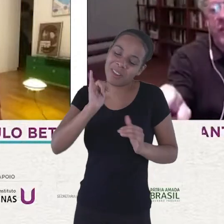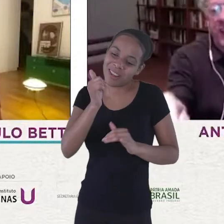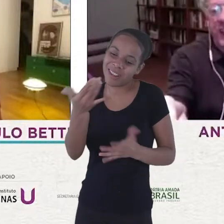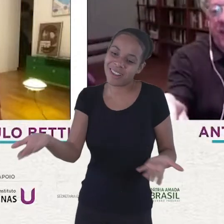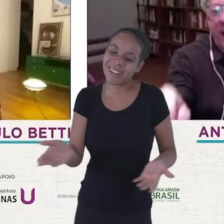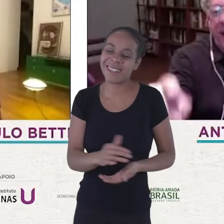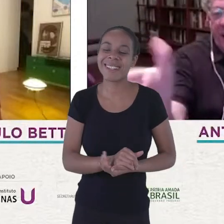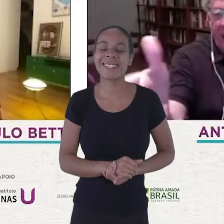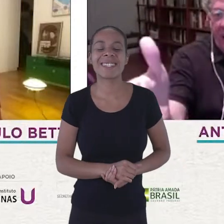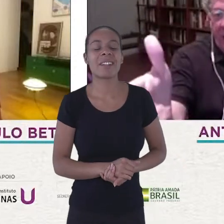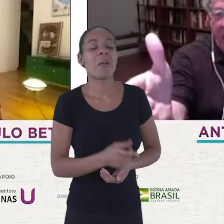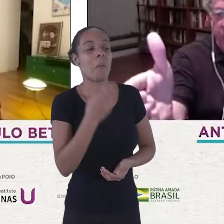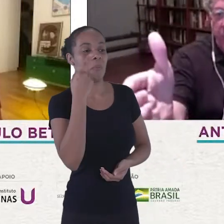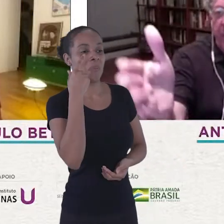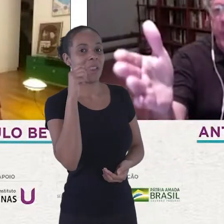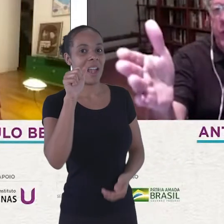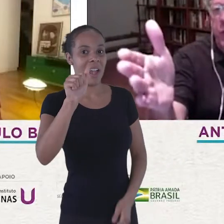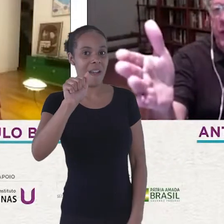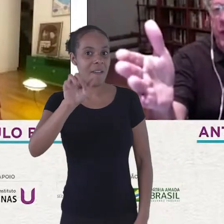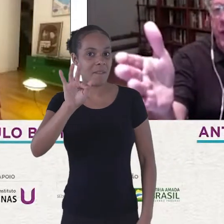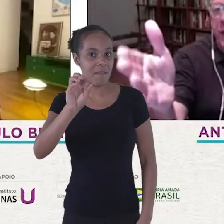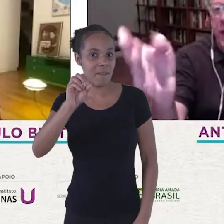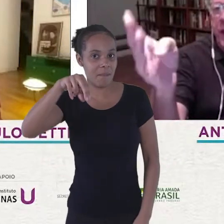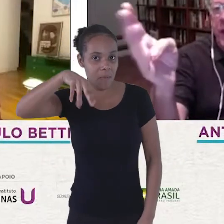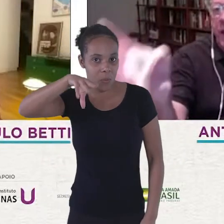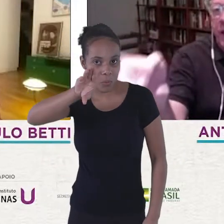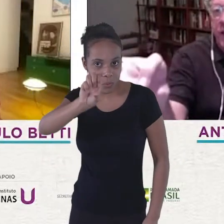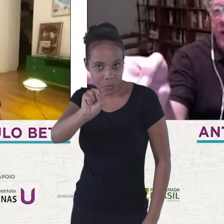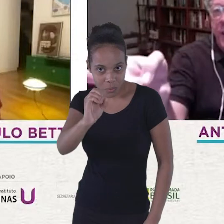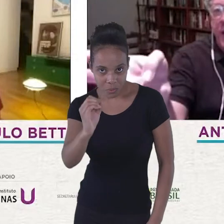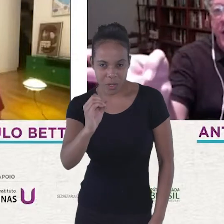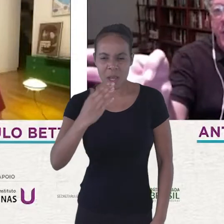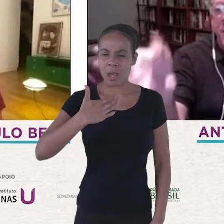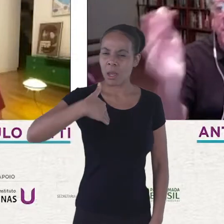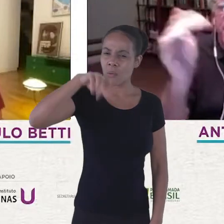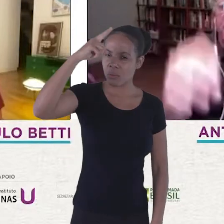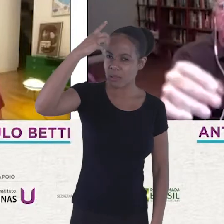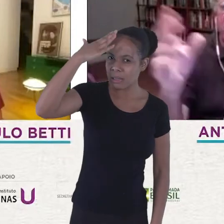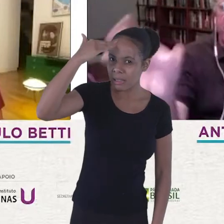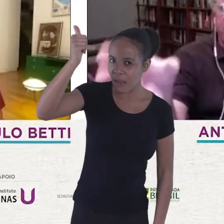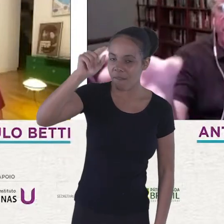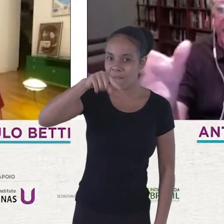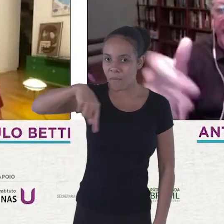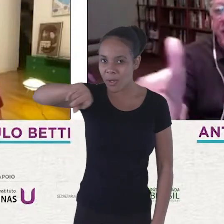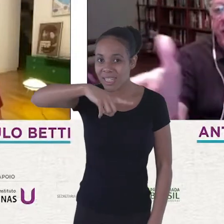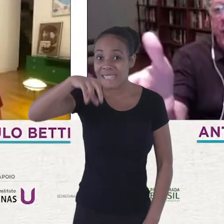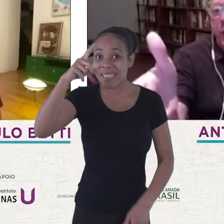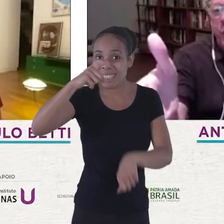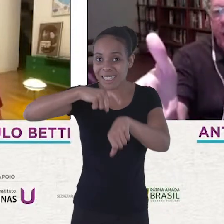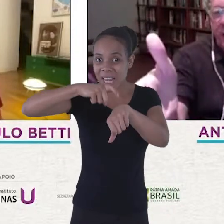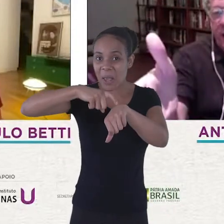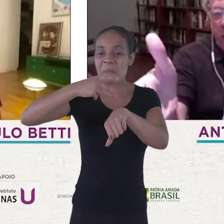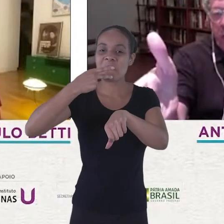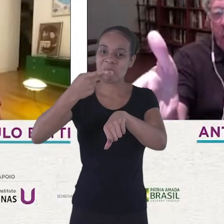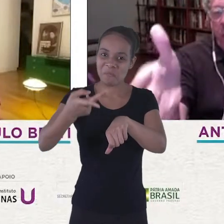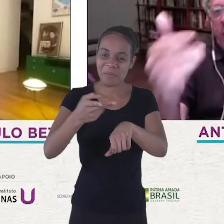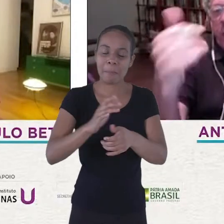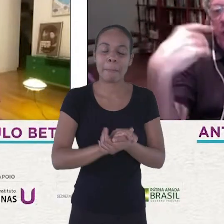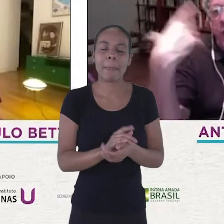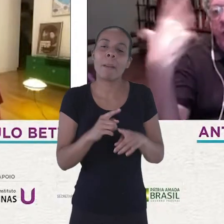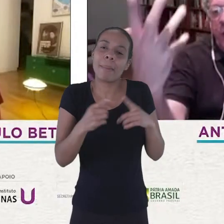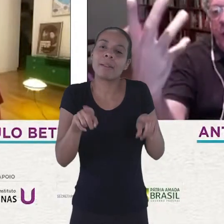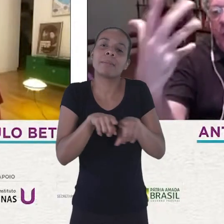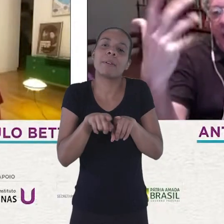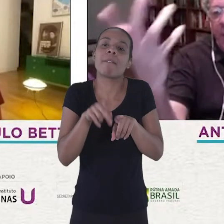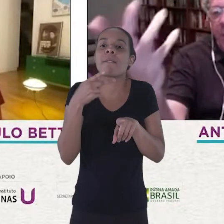Afonso, eu sei que você vai falar do tempo, que eu estou vendo aqui, e a gente está terminando mesmo, mas eu queria aproveitar que a gente falou aqui do Eduardo Galvão,